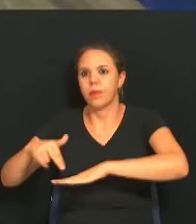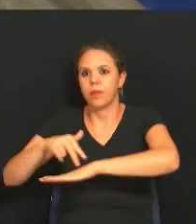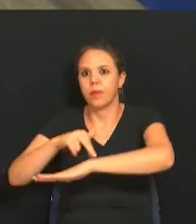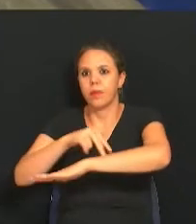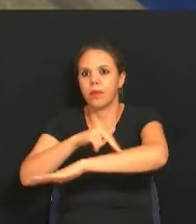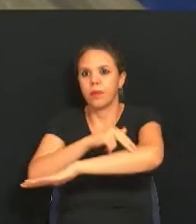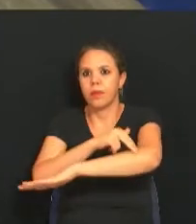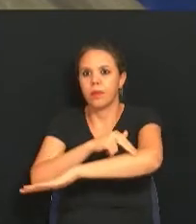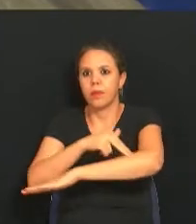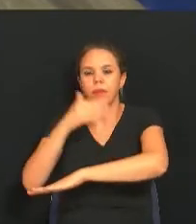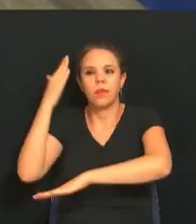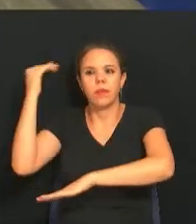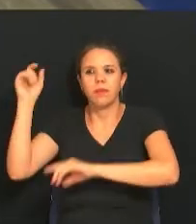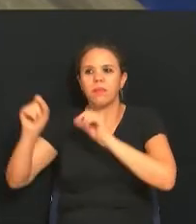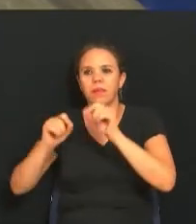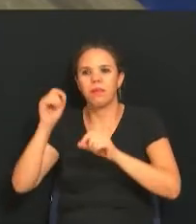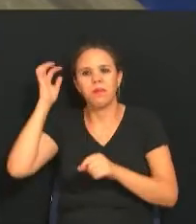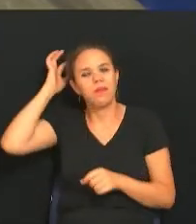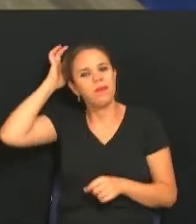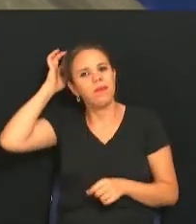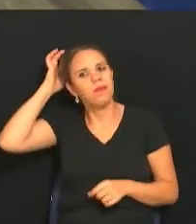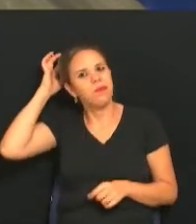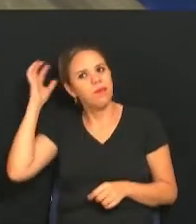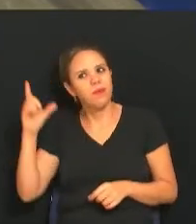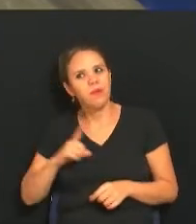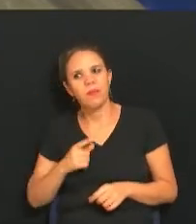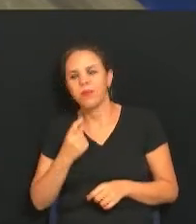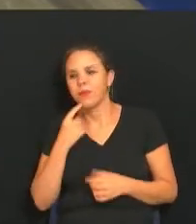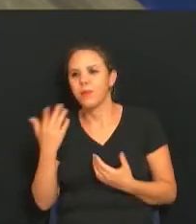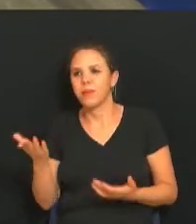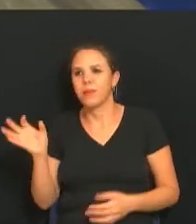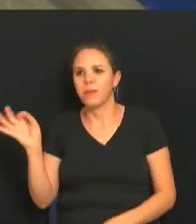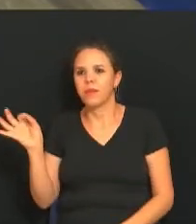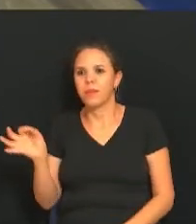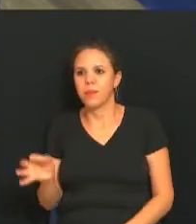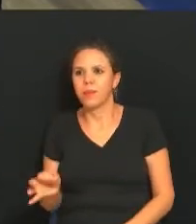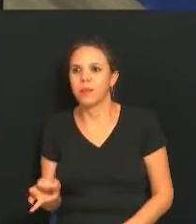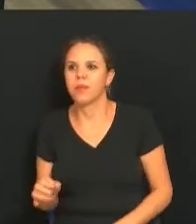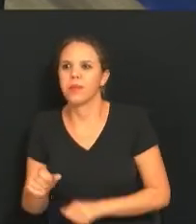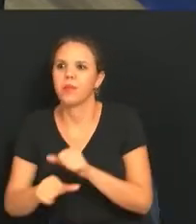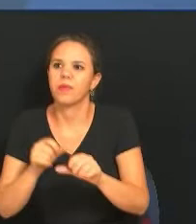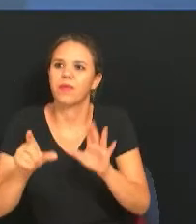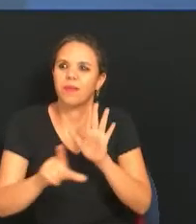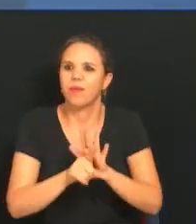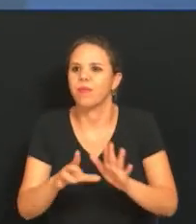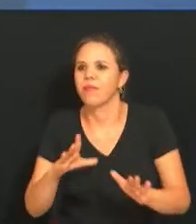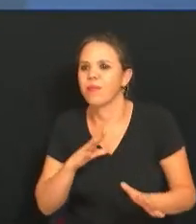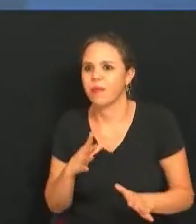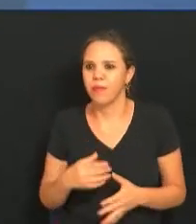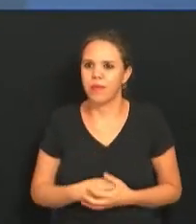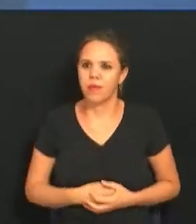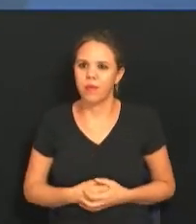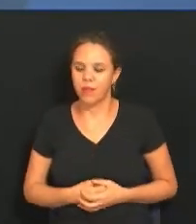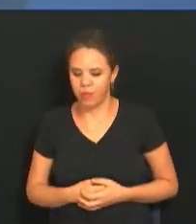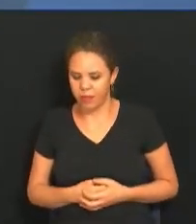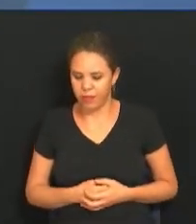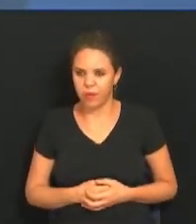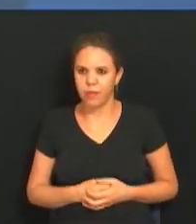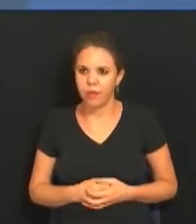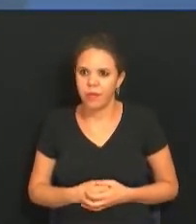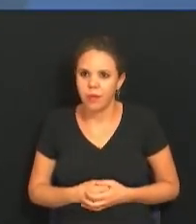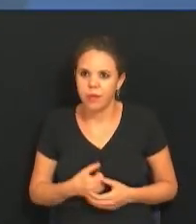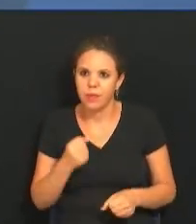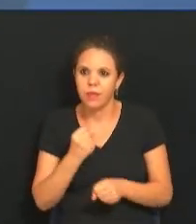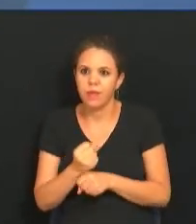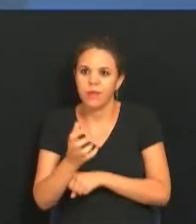Fama. Como assim? A gente vai ter uma aqui em Campinas? Olha, como que vai ser? Virou lei também na cidade. Nós temos uma revitalização